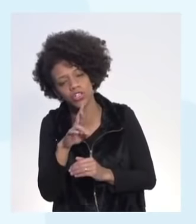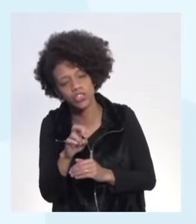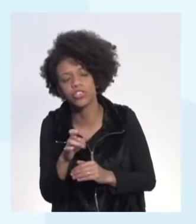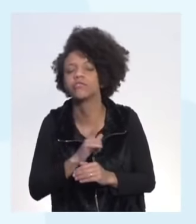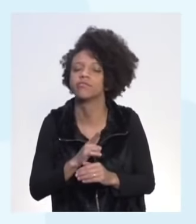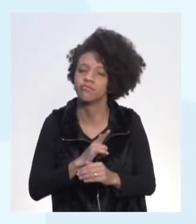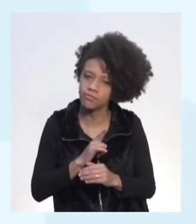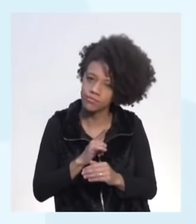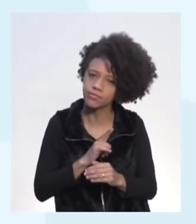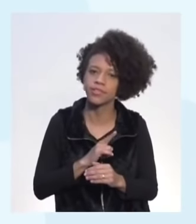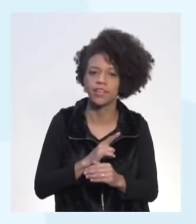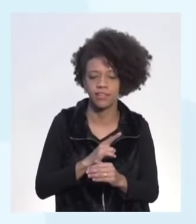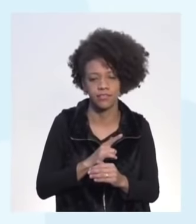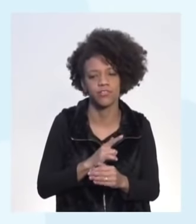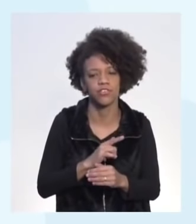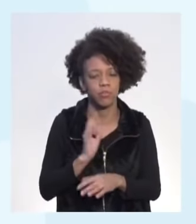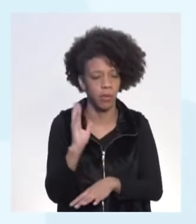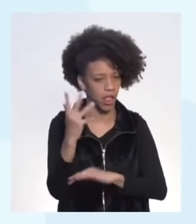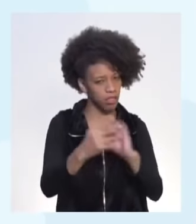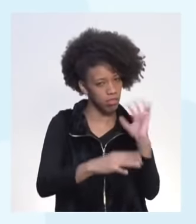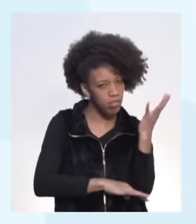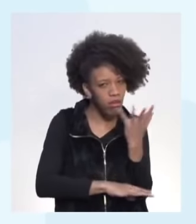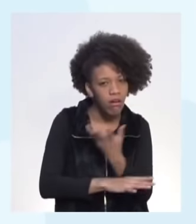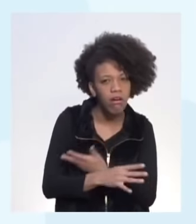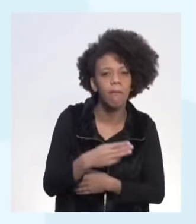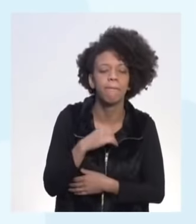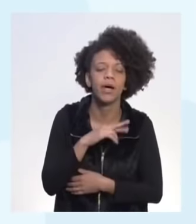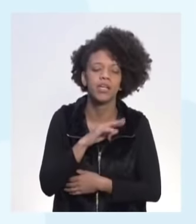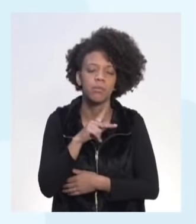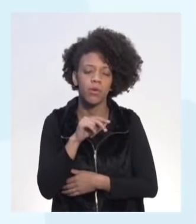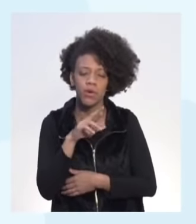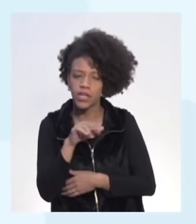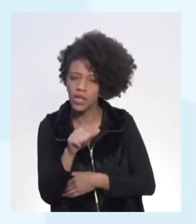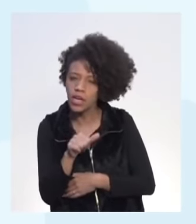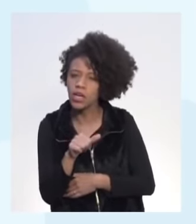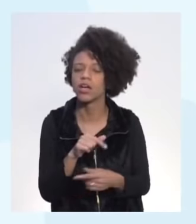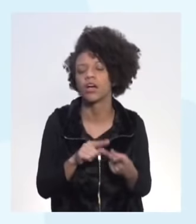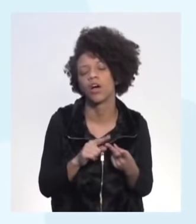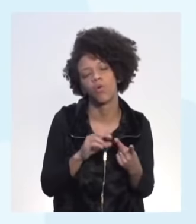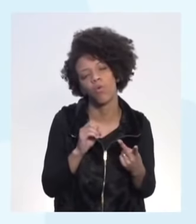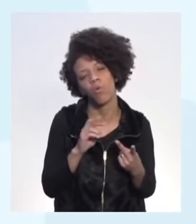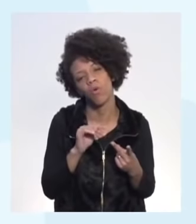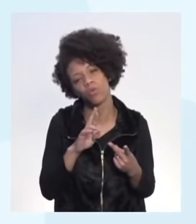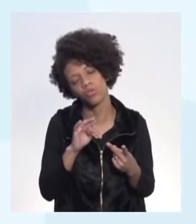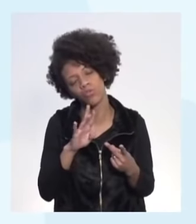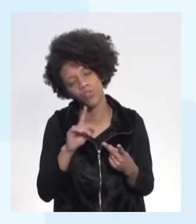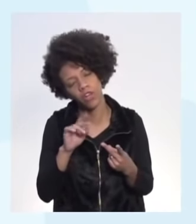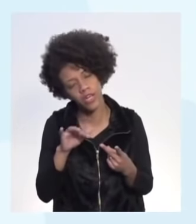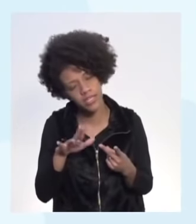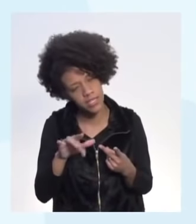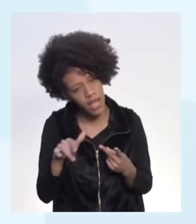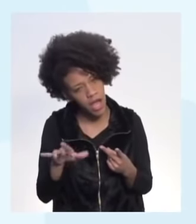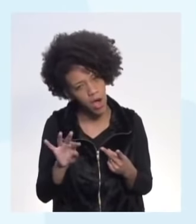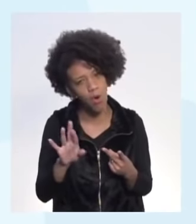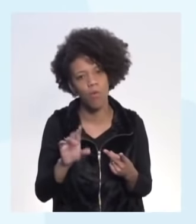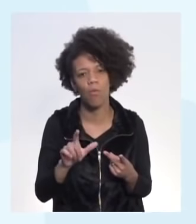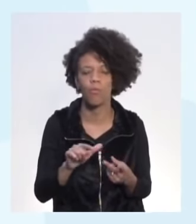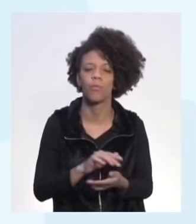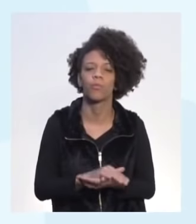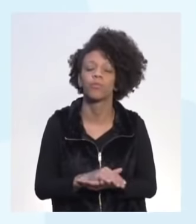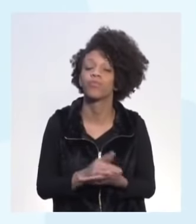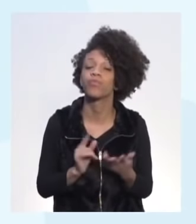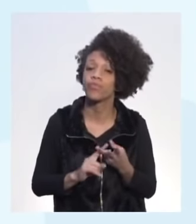mais cercado, mata, alguma coisa assim. Temos Mairiporã, temos o Horto Florestal. Pode ser que ali tenha algum animal